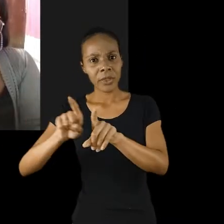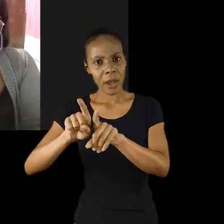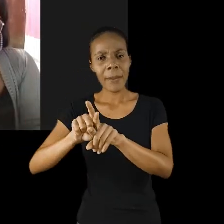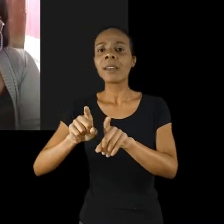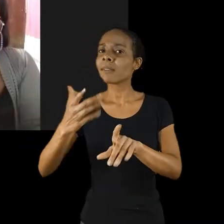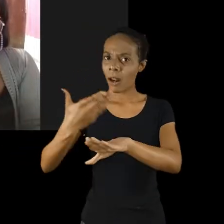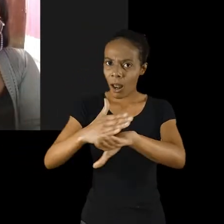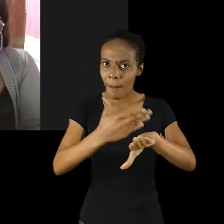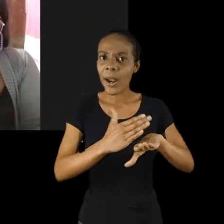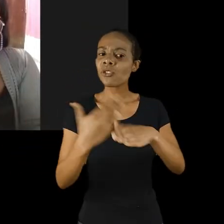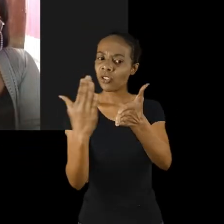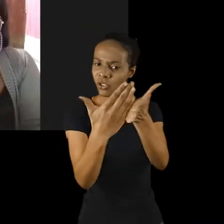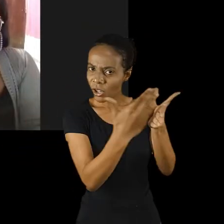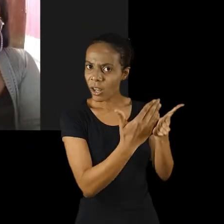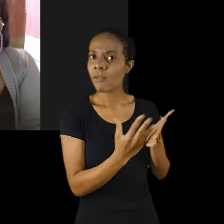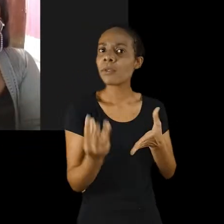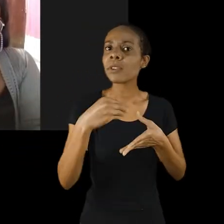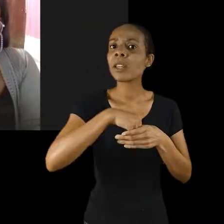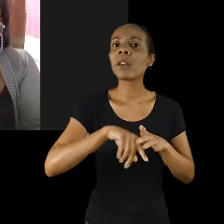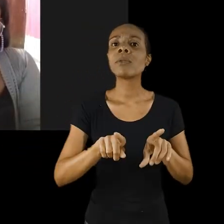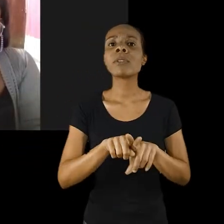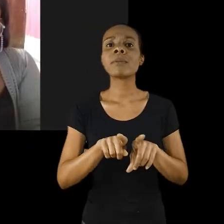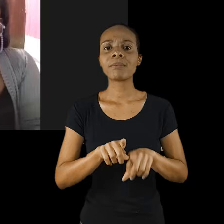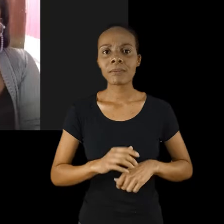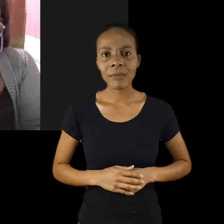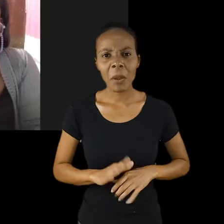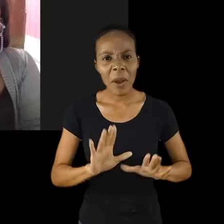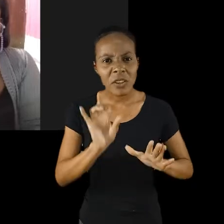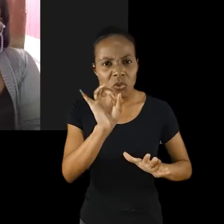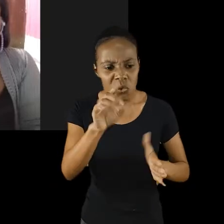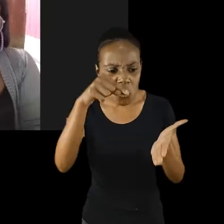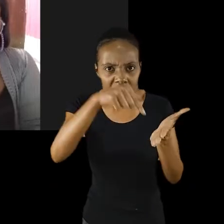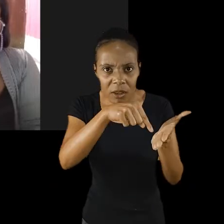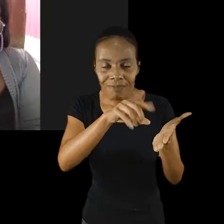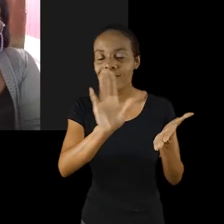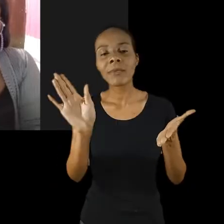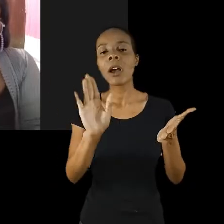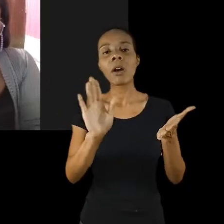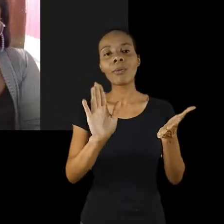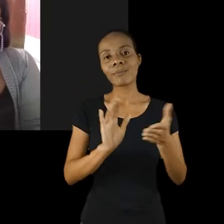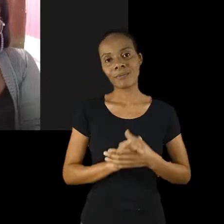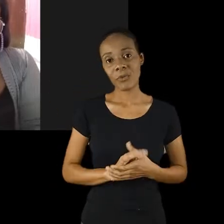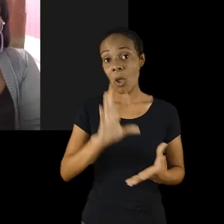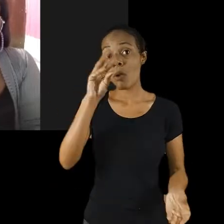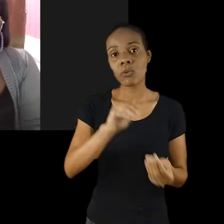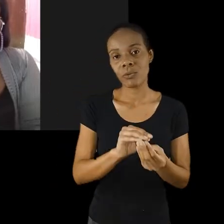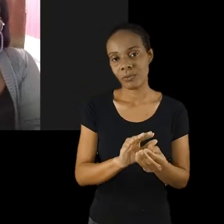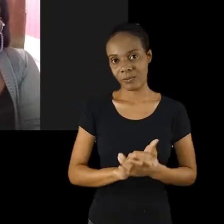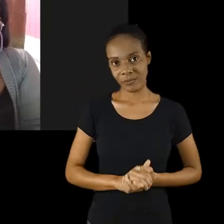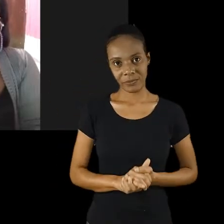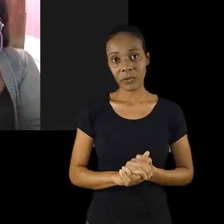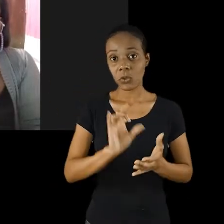livros e nas livrarias, mas elas não se resumem ali. E é o costume mesmo da leitura branca, da